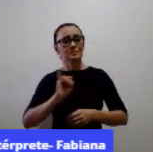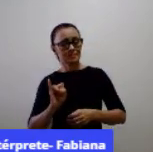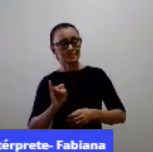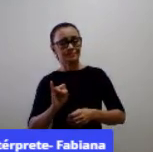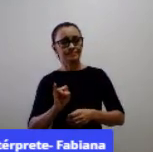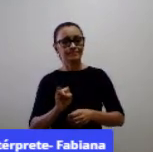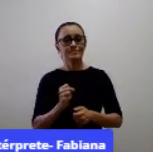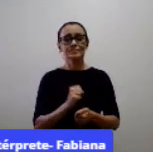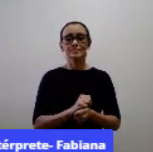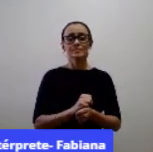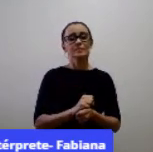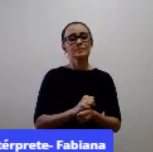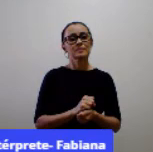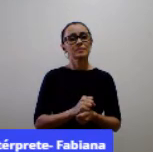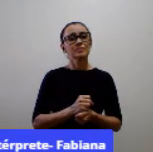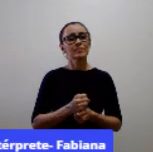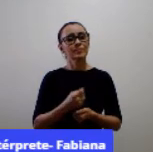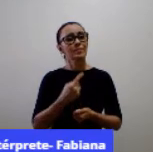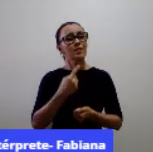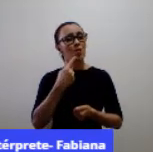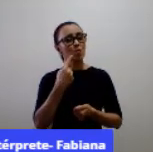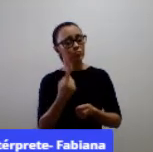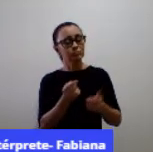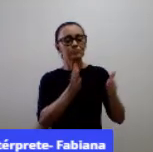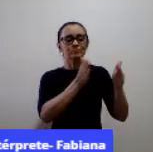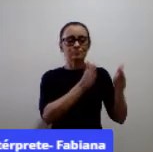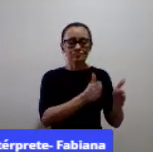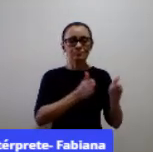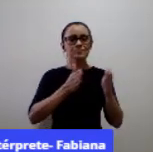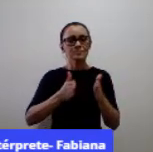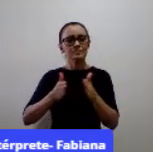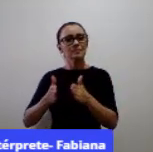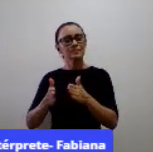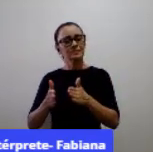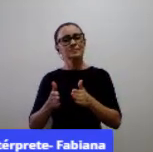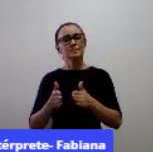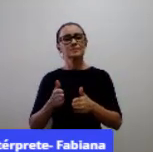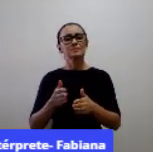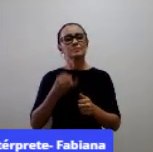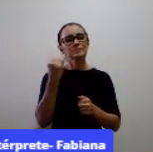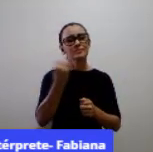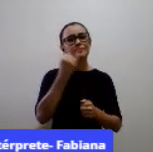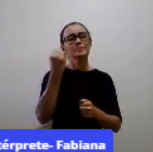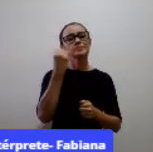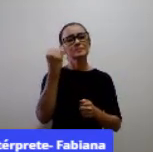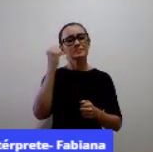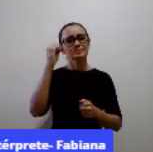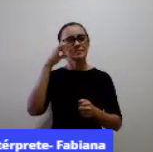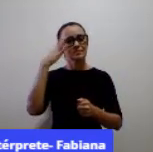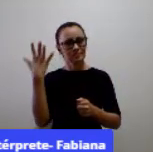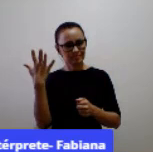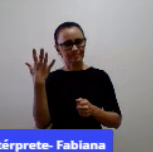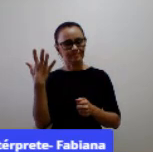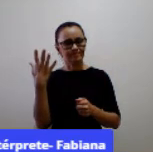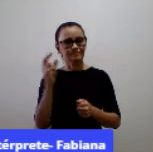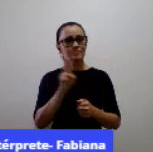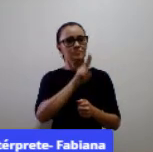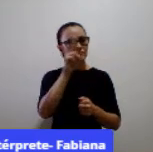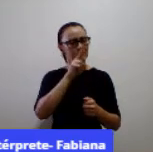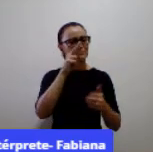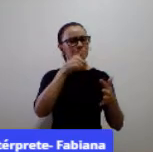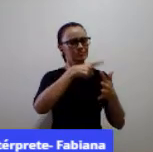processos da construção do PEI, né? Então, ela precisa ser realizada de qualquer forma, usando esses meios que eu citei aqui,